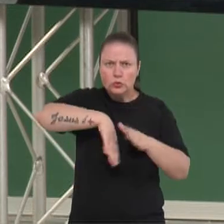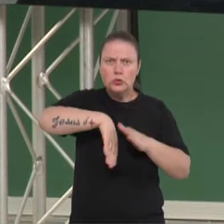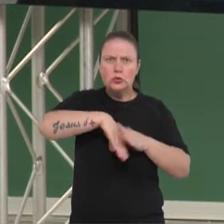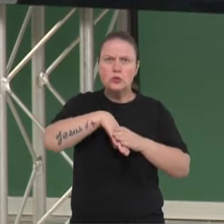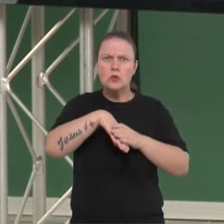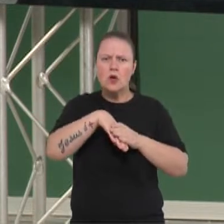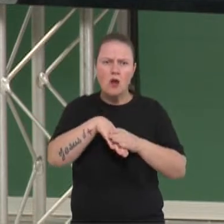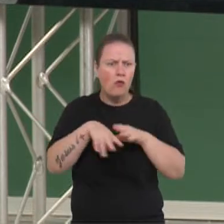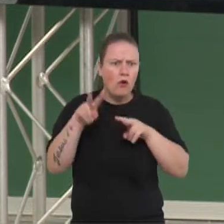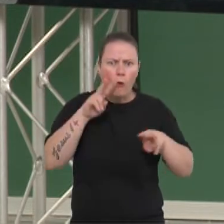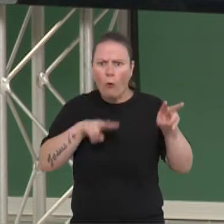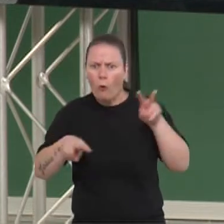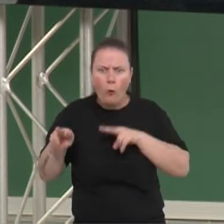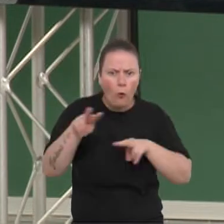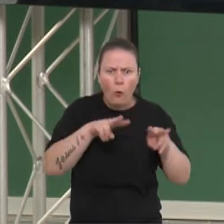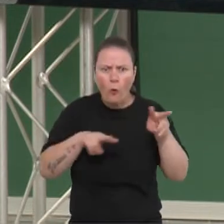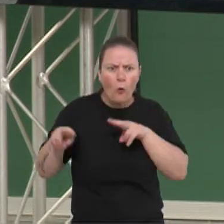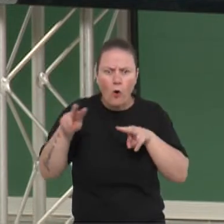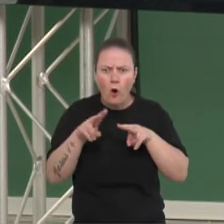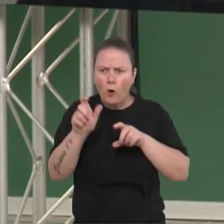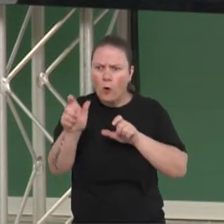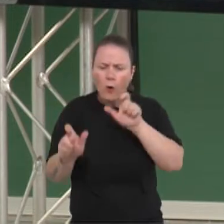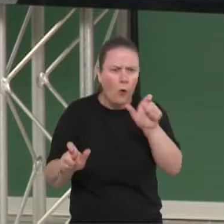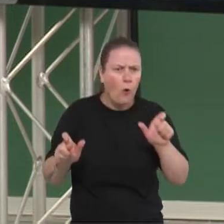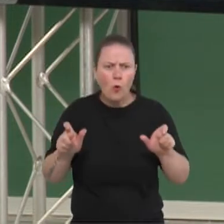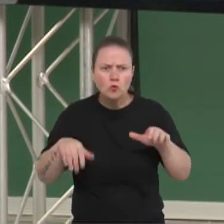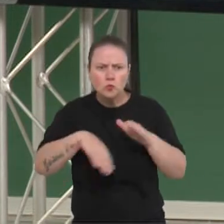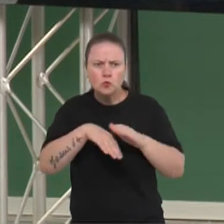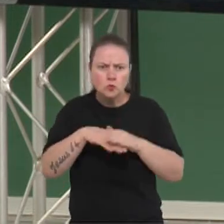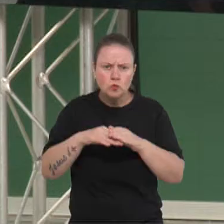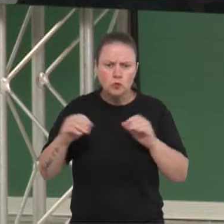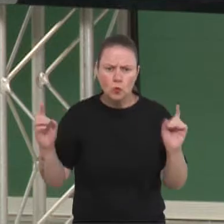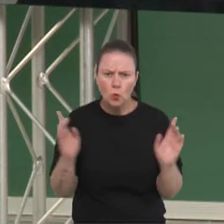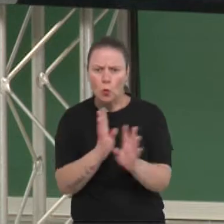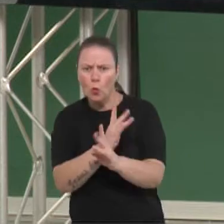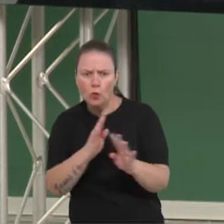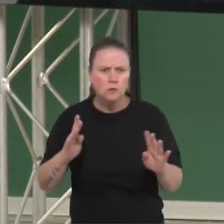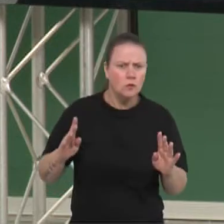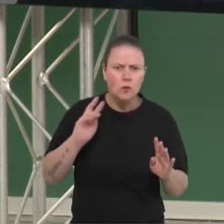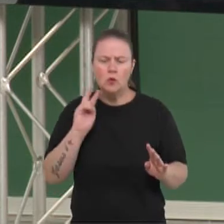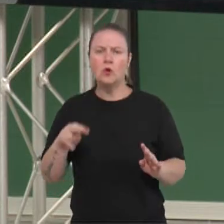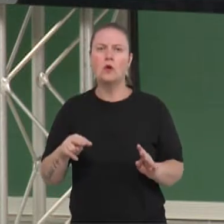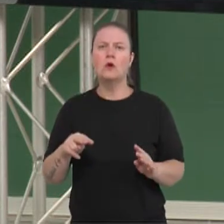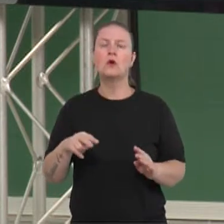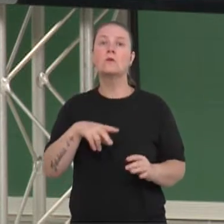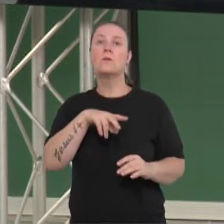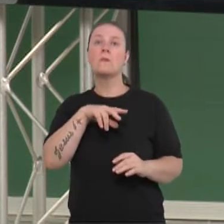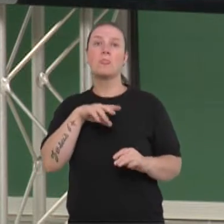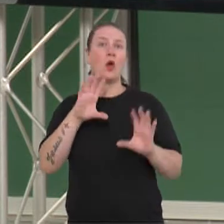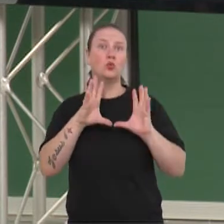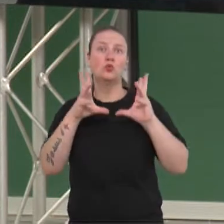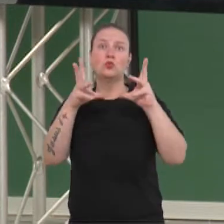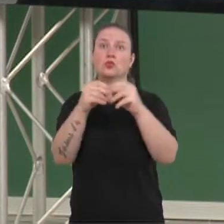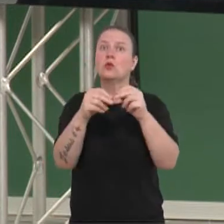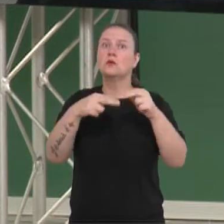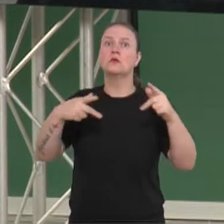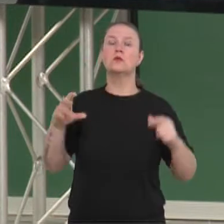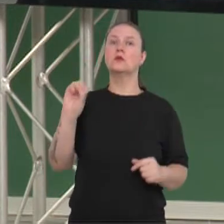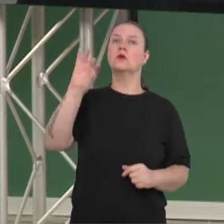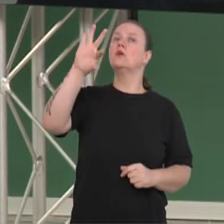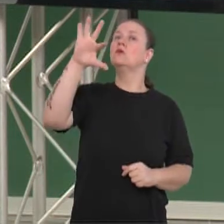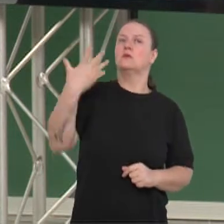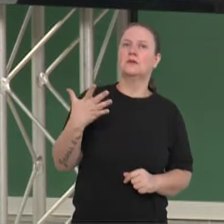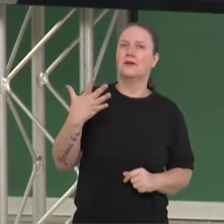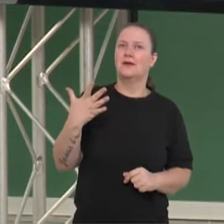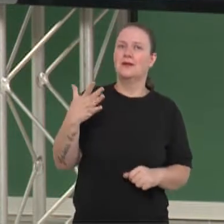um locutor, tá? Nós o conhecemos assim. Mas é ele que narra os fatos, é ele que